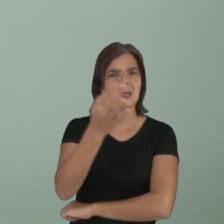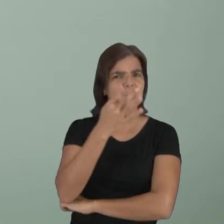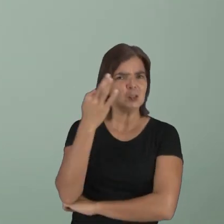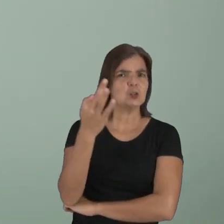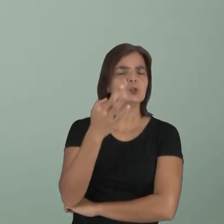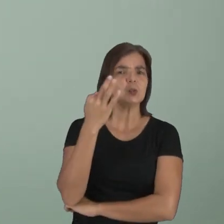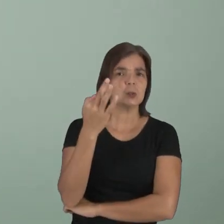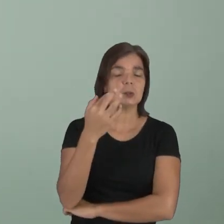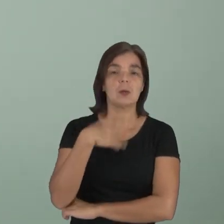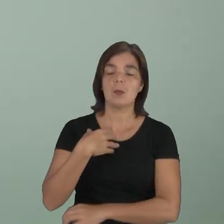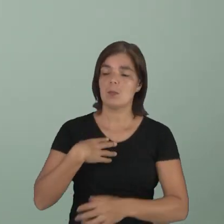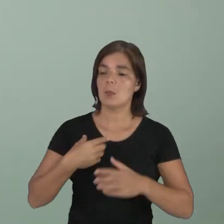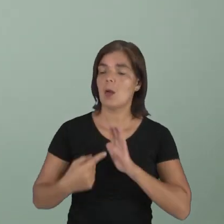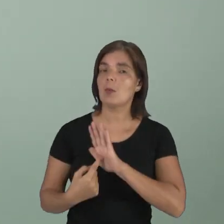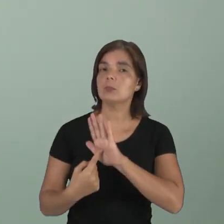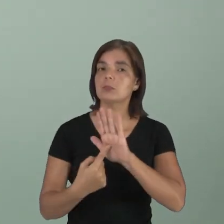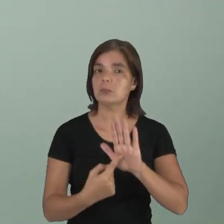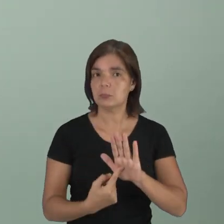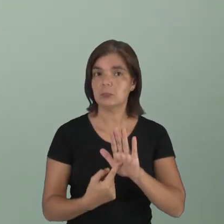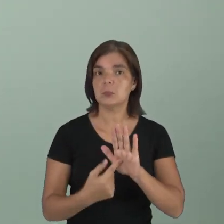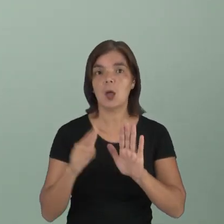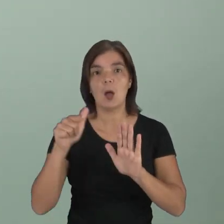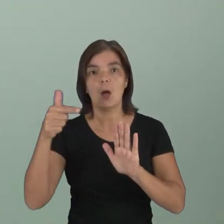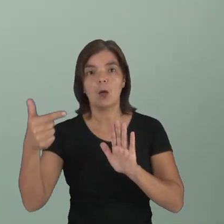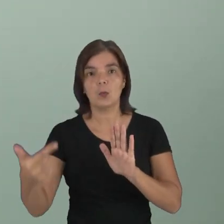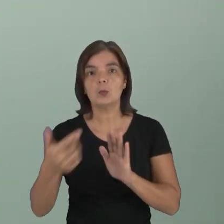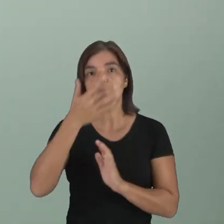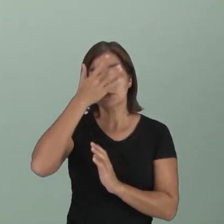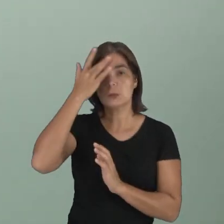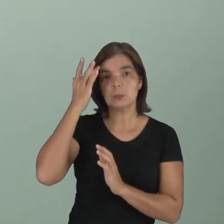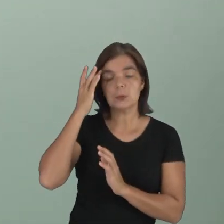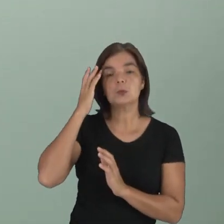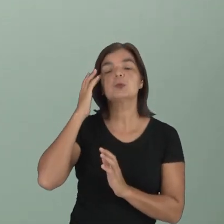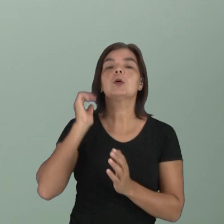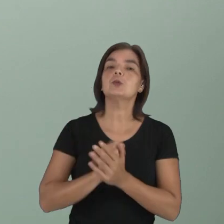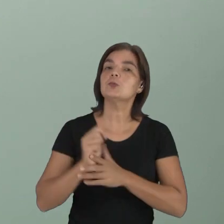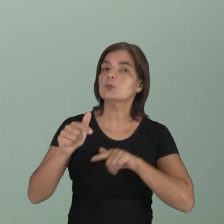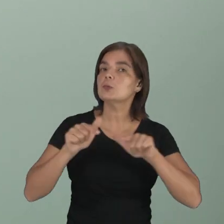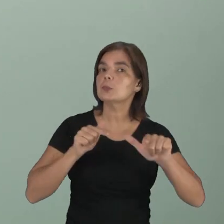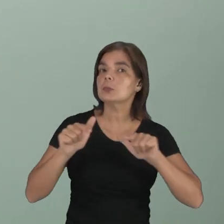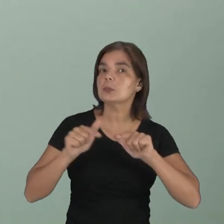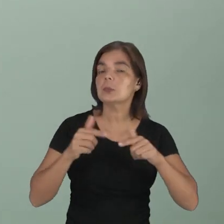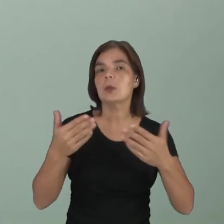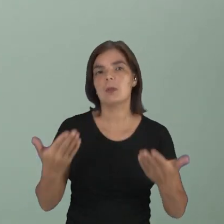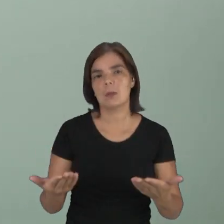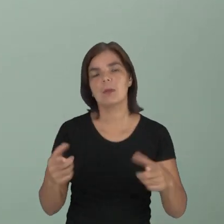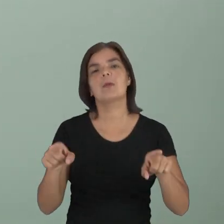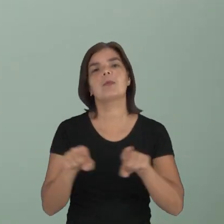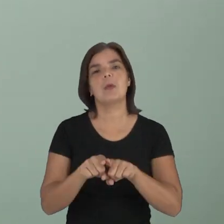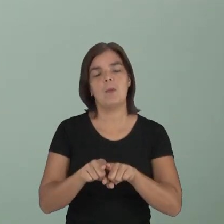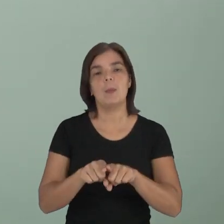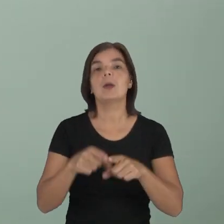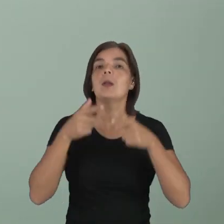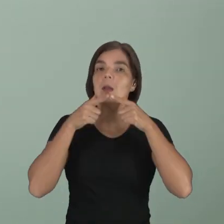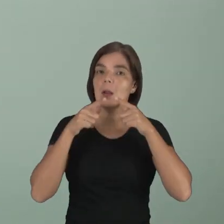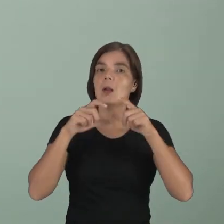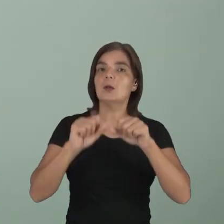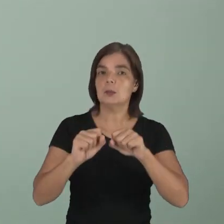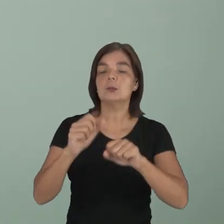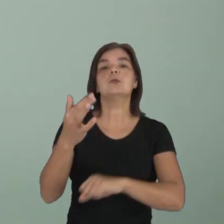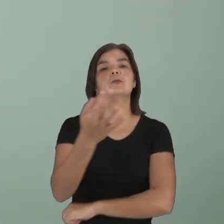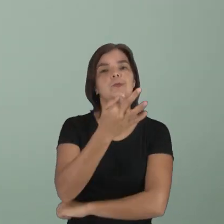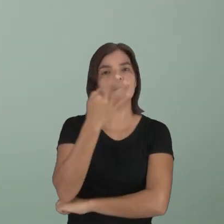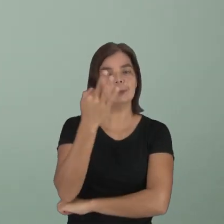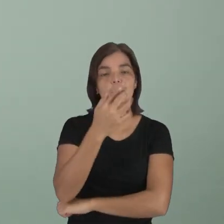formal, apresentando a outras pessoas do meu trabalho, então ali vai exigir uma linguagem mais